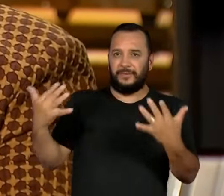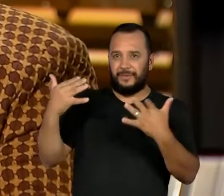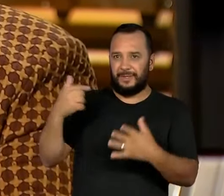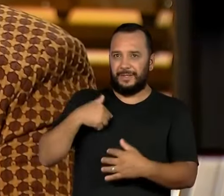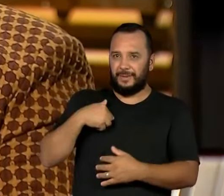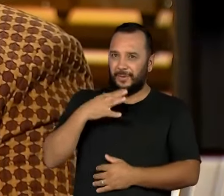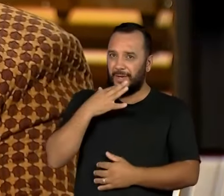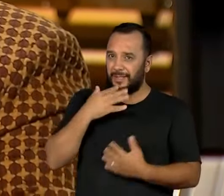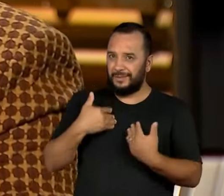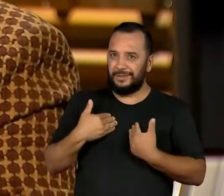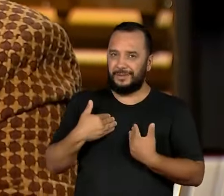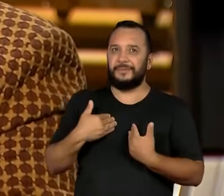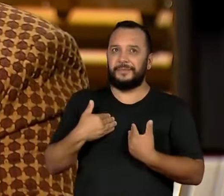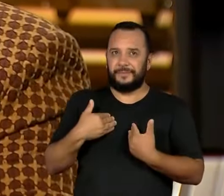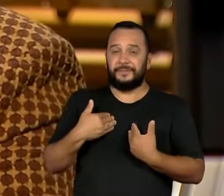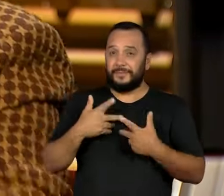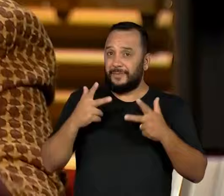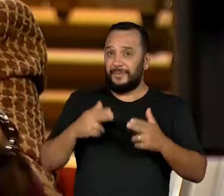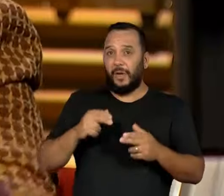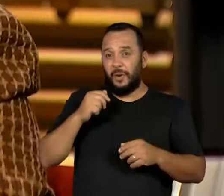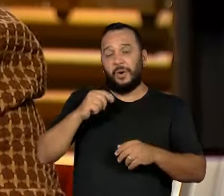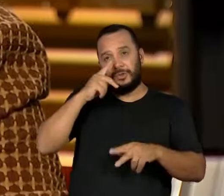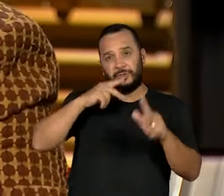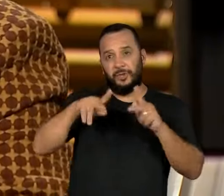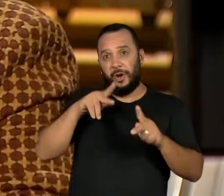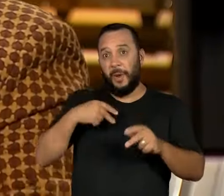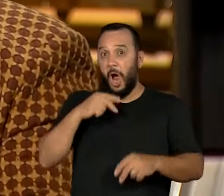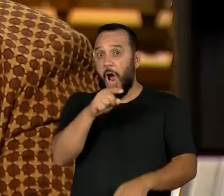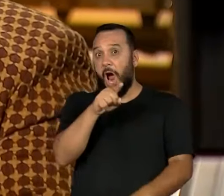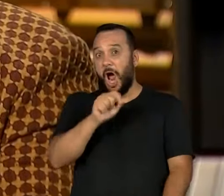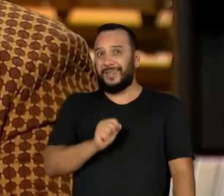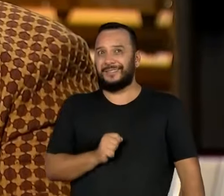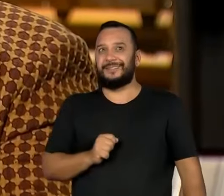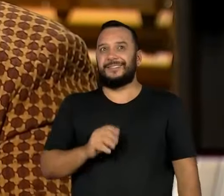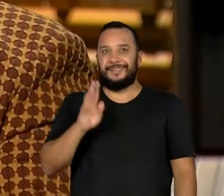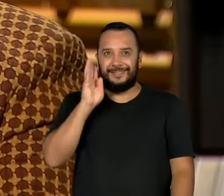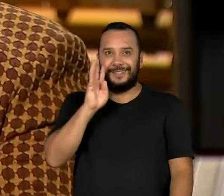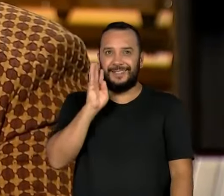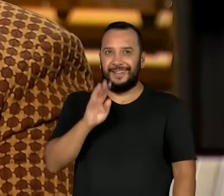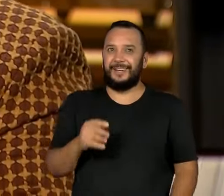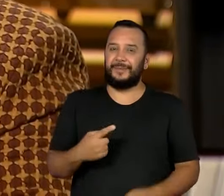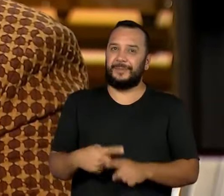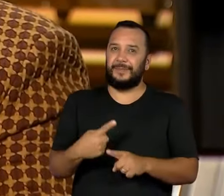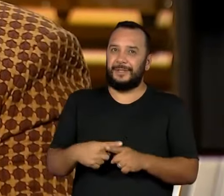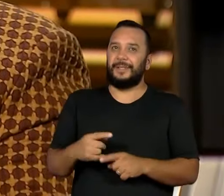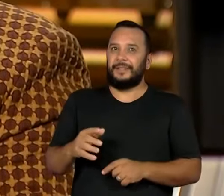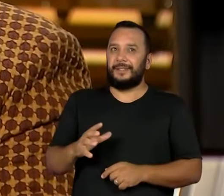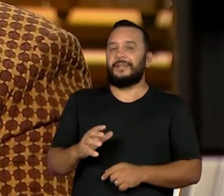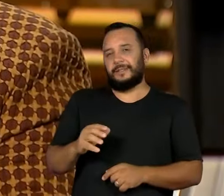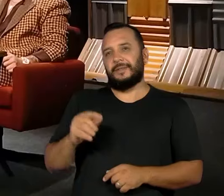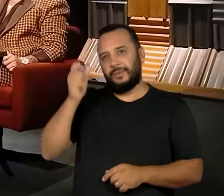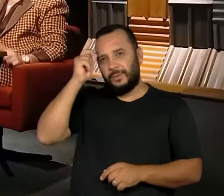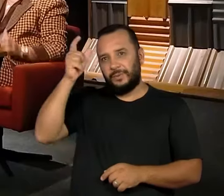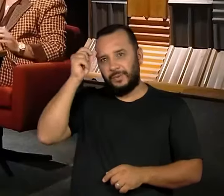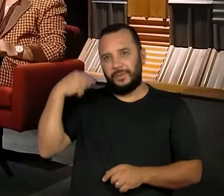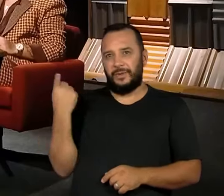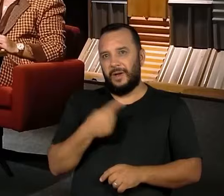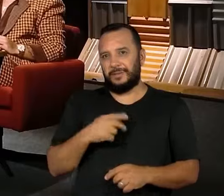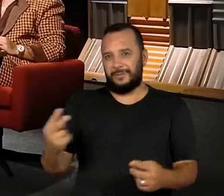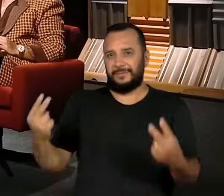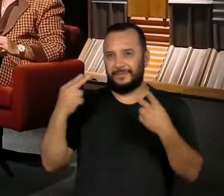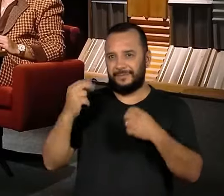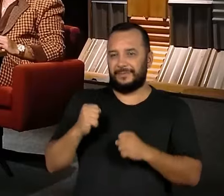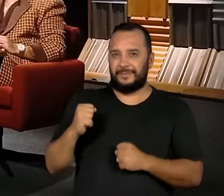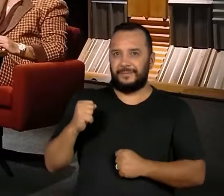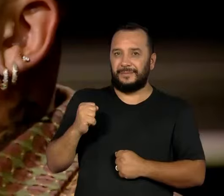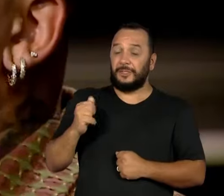diferenciado já tem aquela coisa igual no shopping daqui olha agora é legal isso né porque mostra que eles estão de olho na nossa cultura quando eu vejo por exemplo Só que